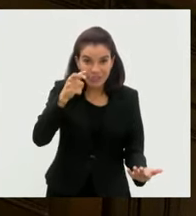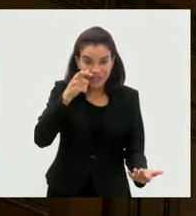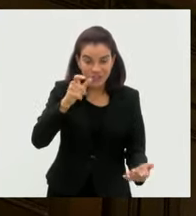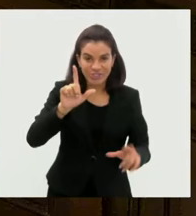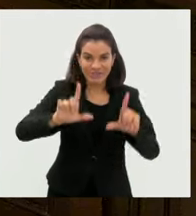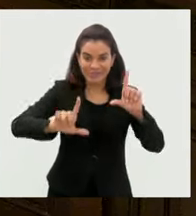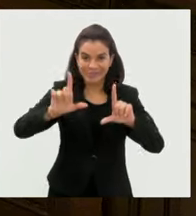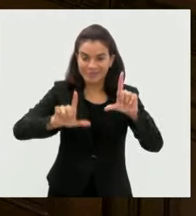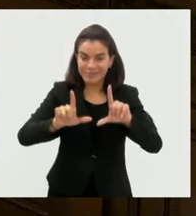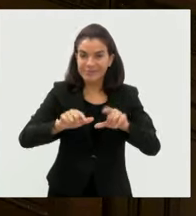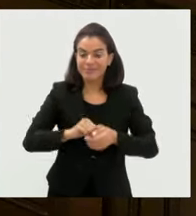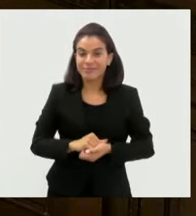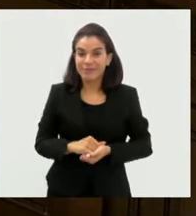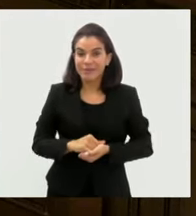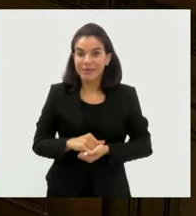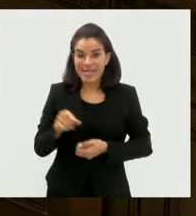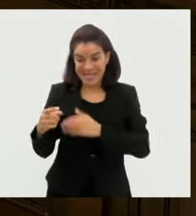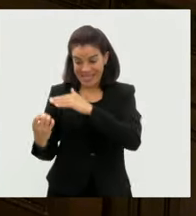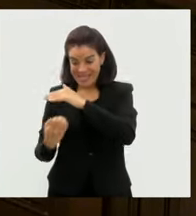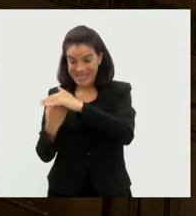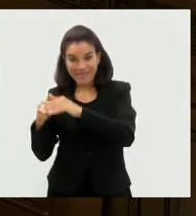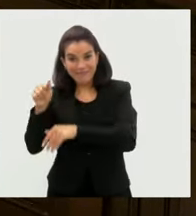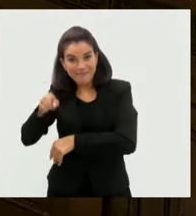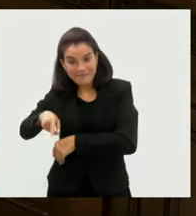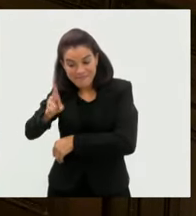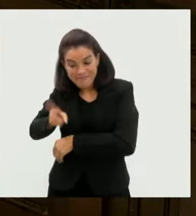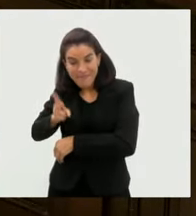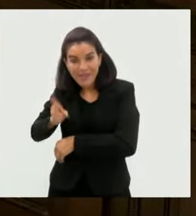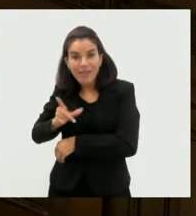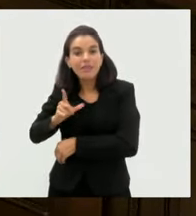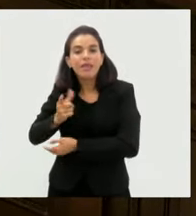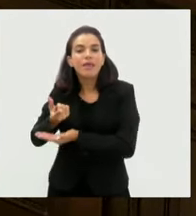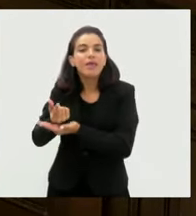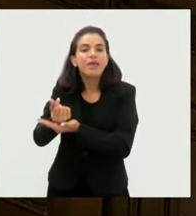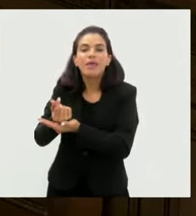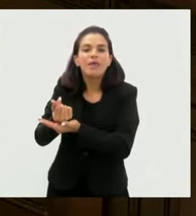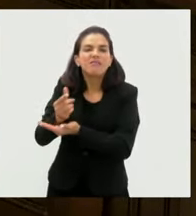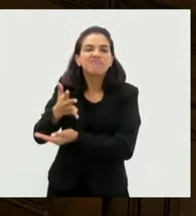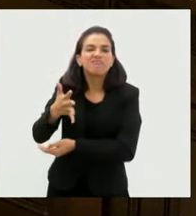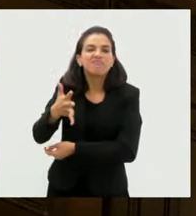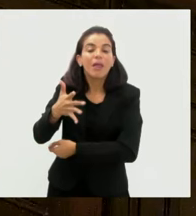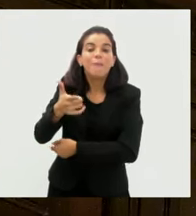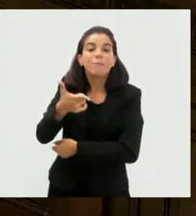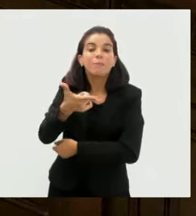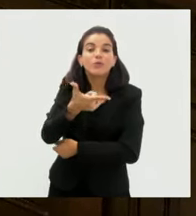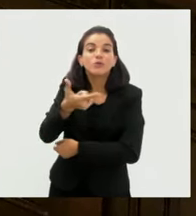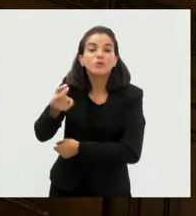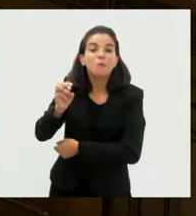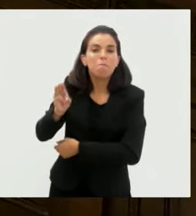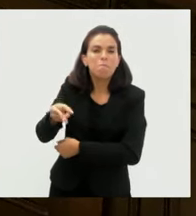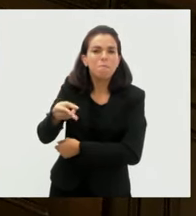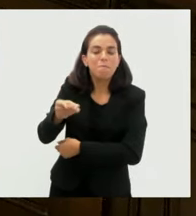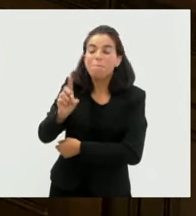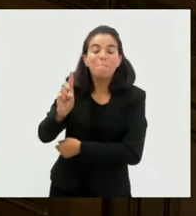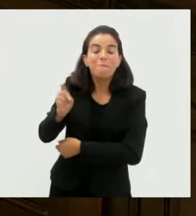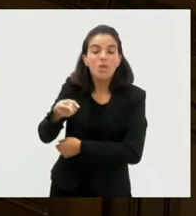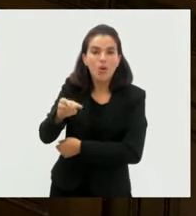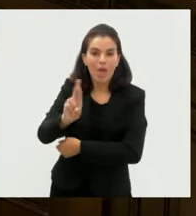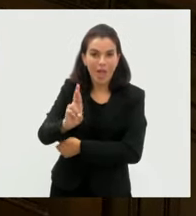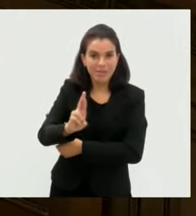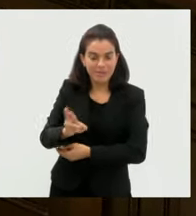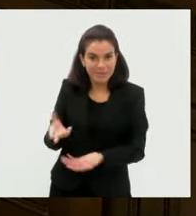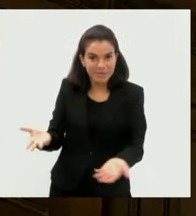essa empresa, ela tem um capital social de apenas 200 mil reais. Mas ela